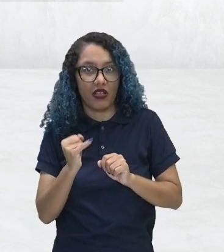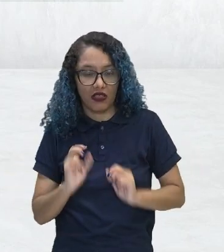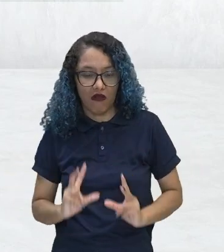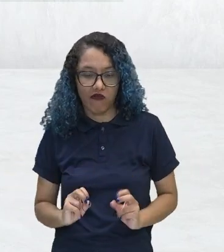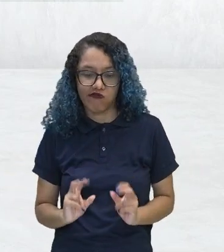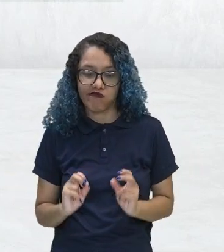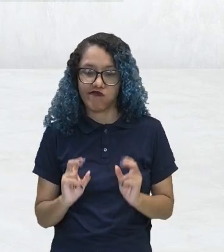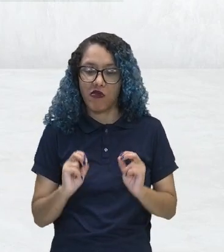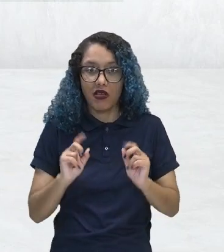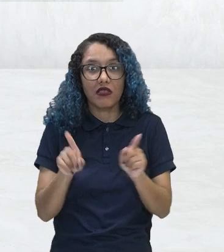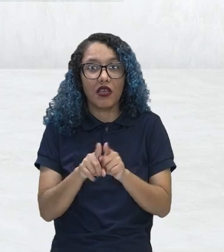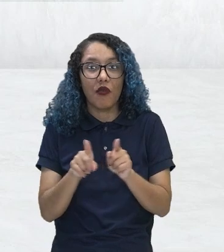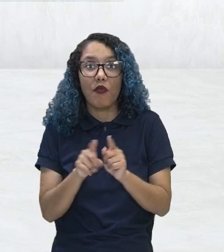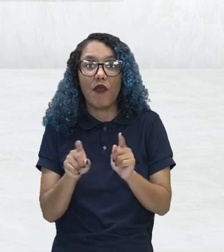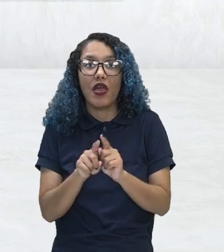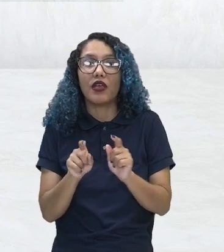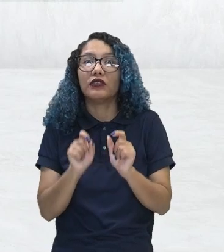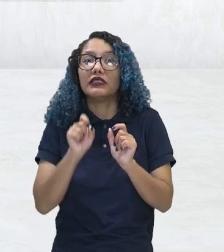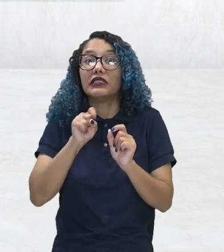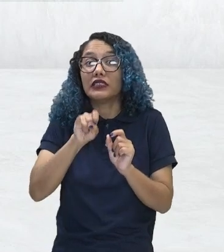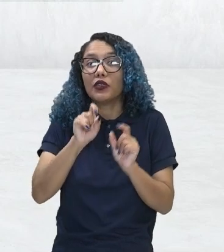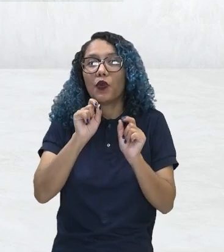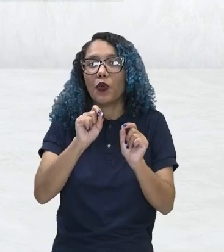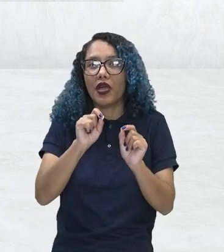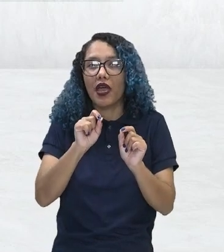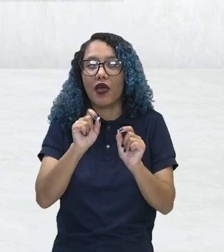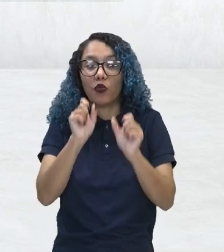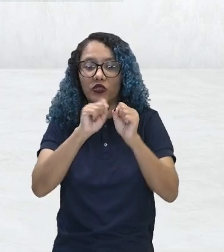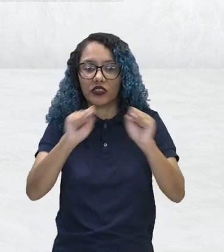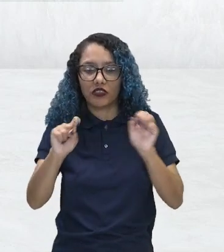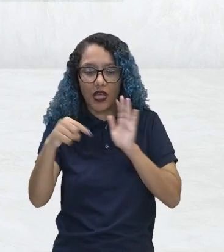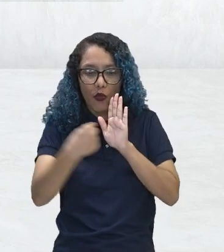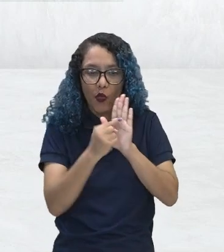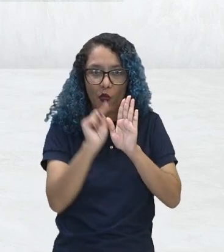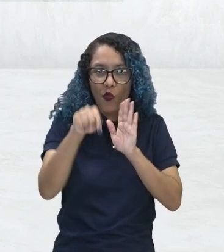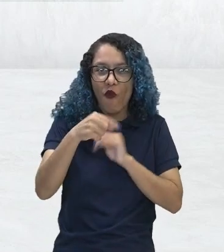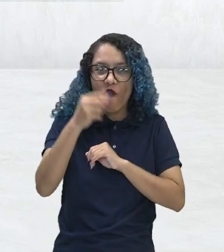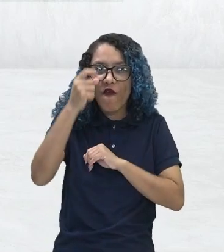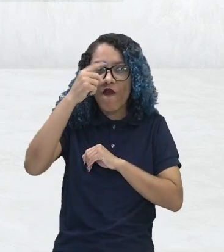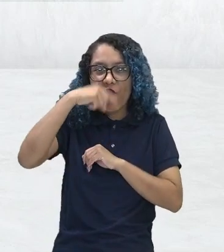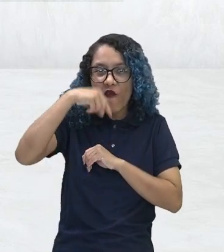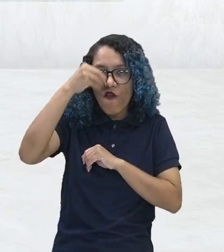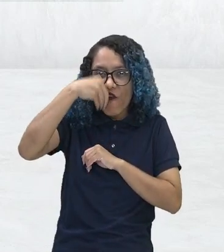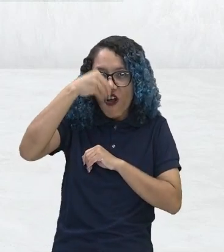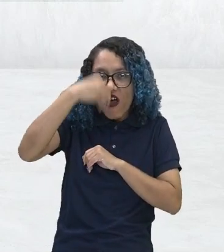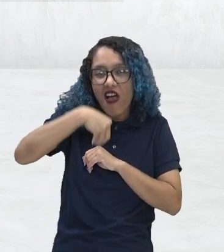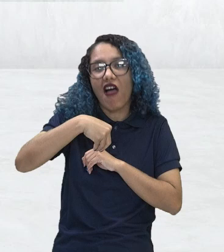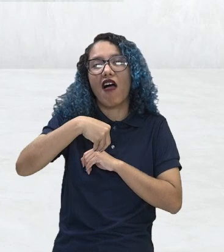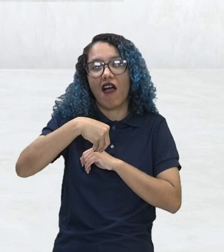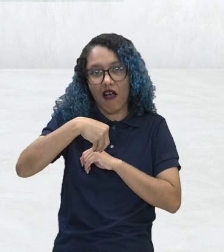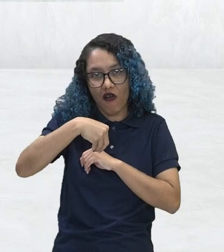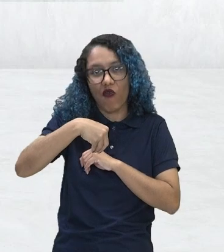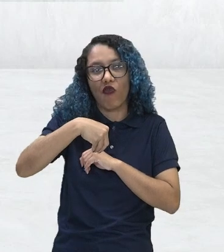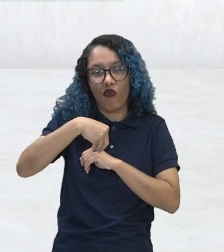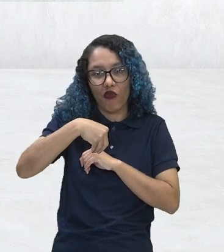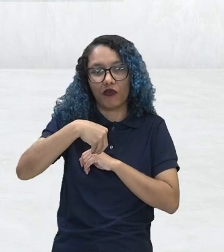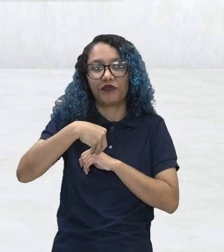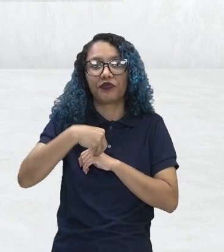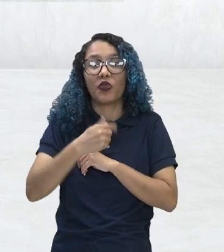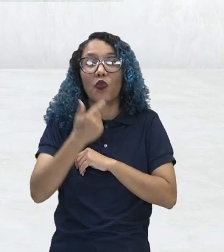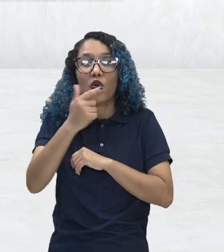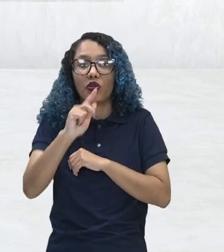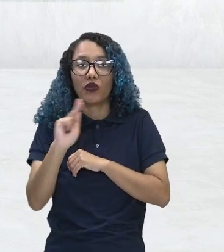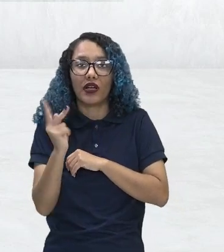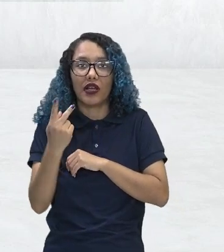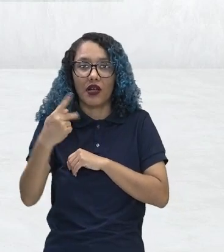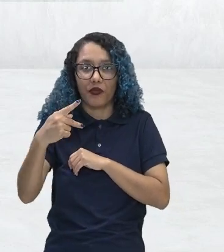baixa imunidade. E o HPV é o quê? O